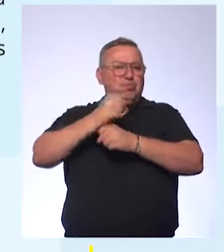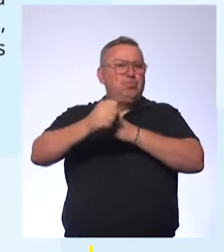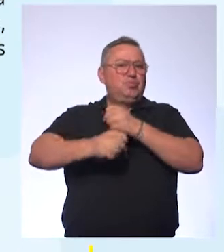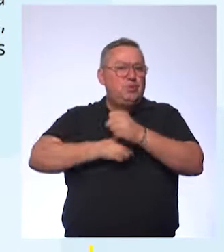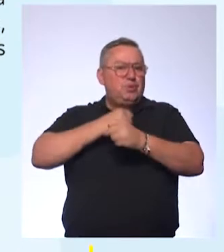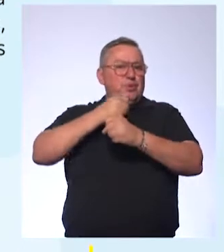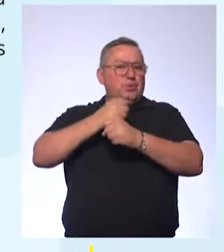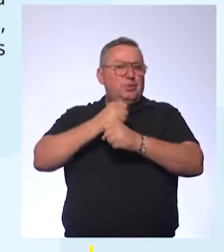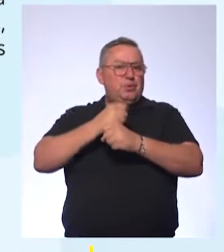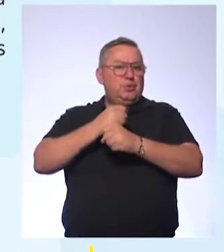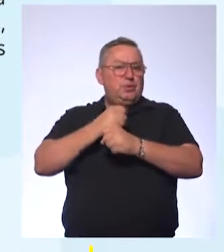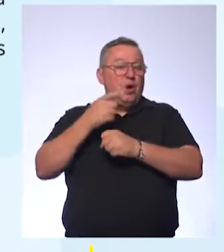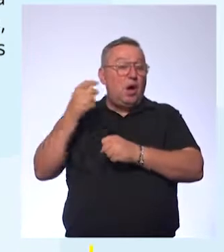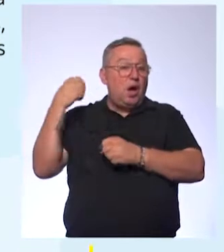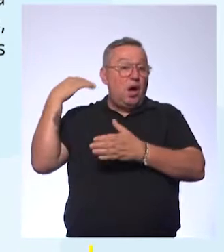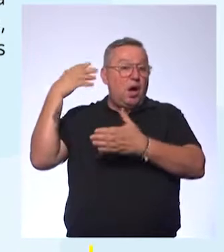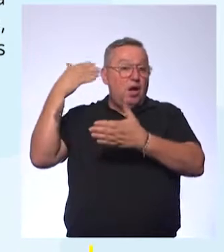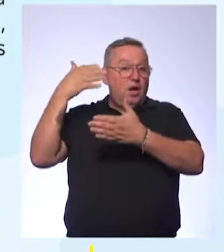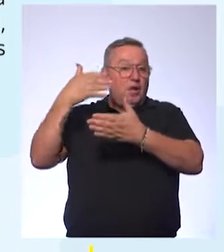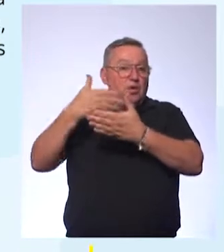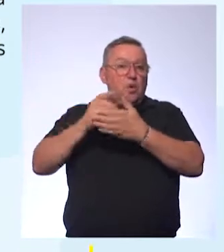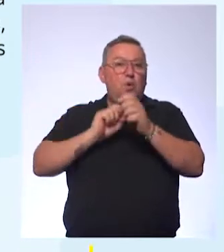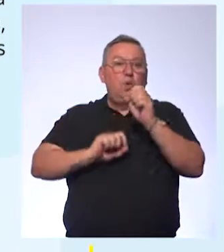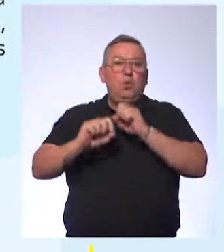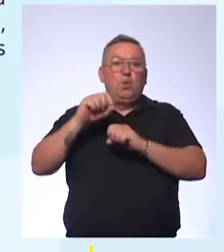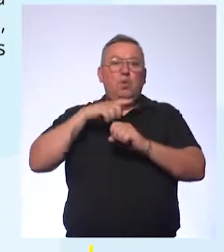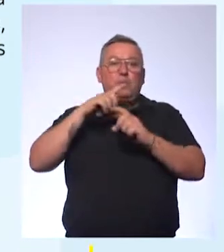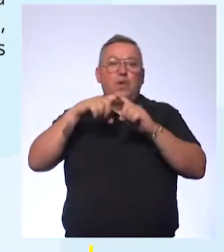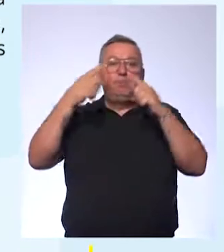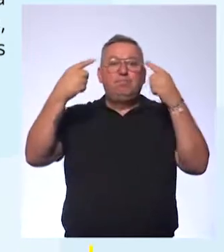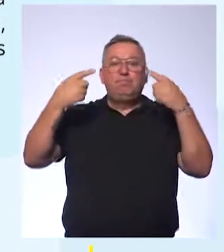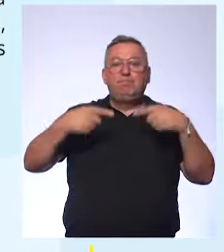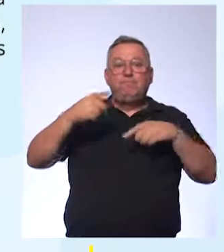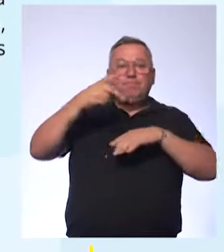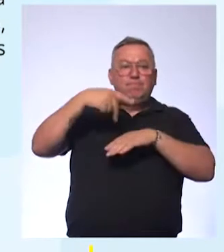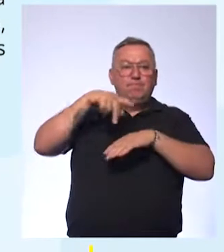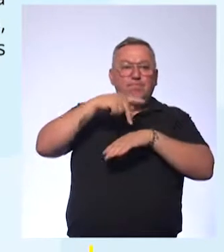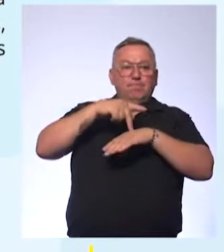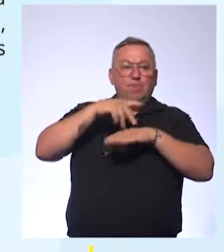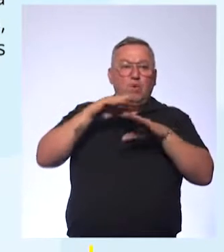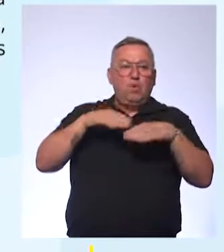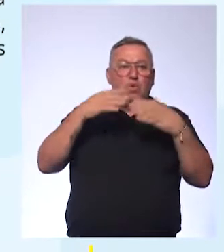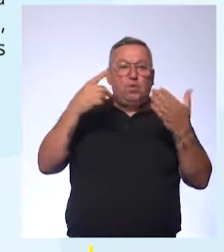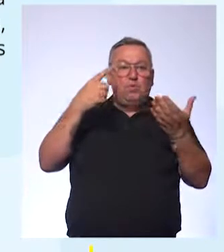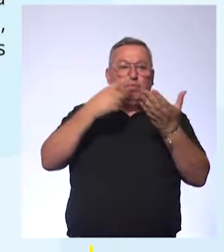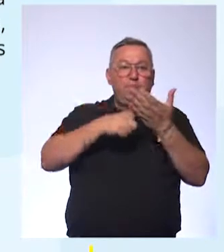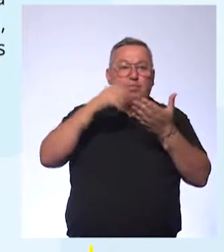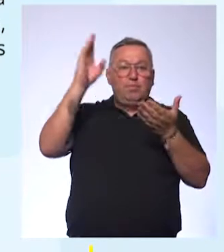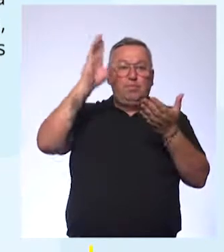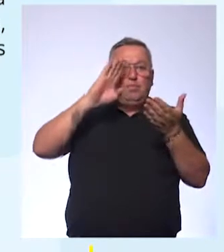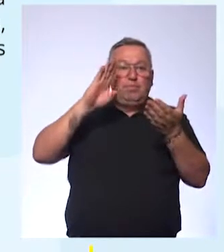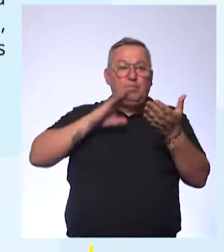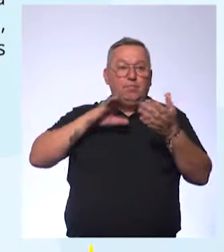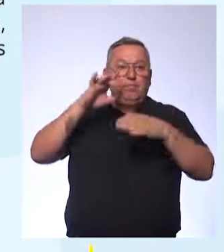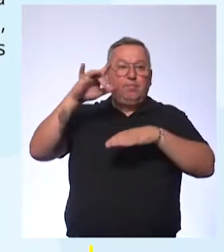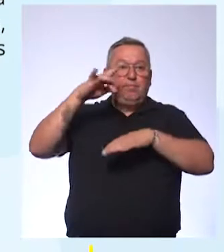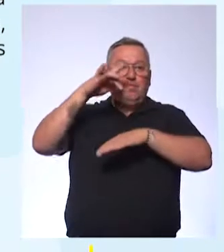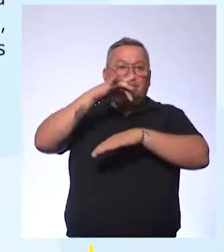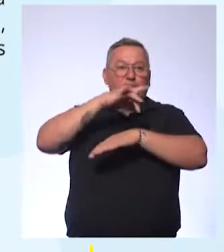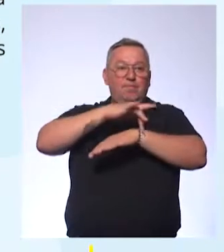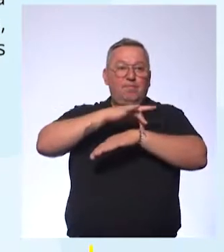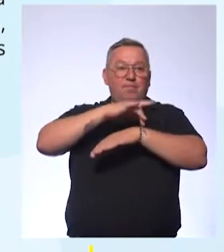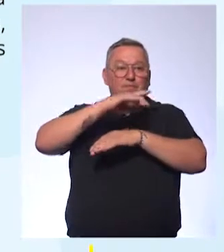Nos últimos anos, a questão tornou-se ainda mais desafiadora para o país, quando foi confirmada no Brasil a circulação do